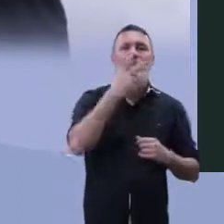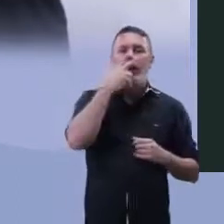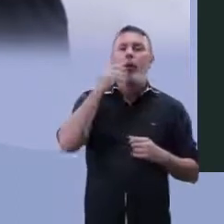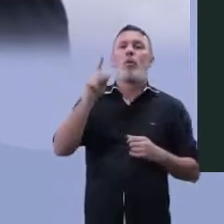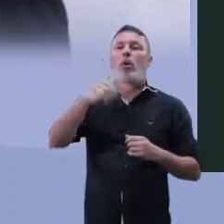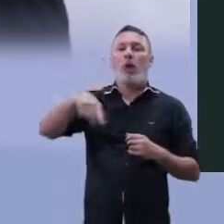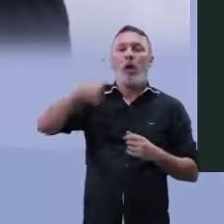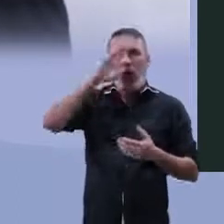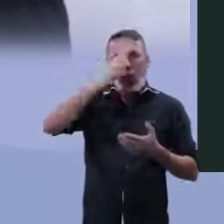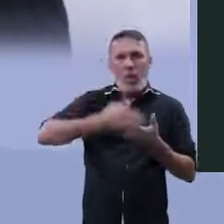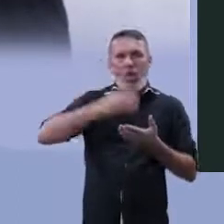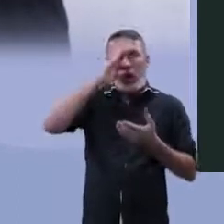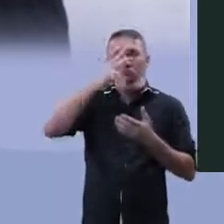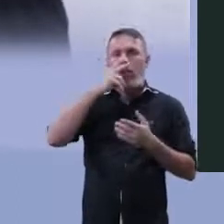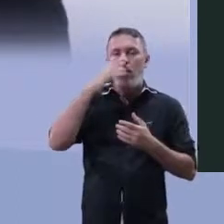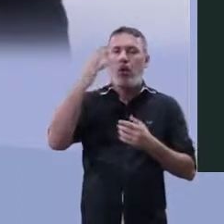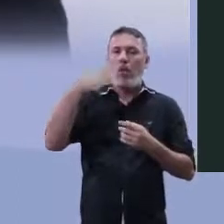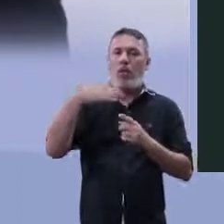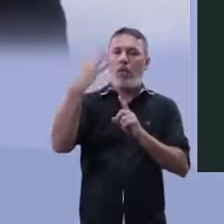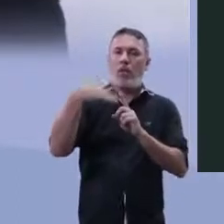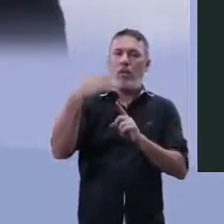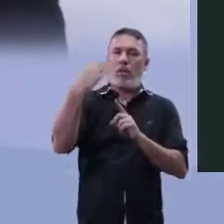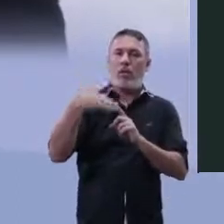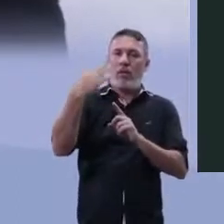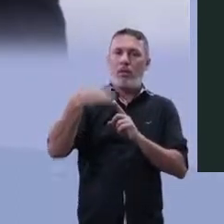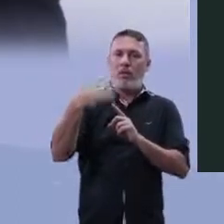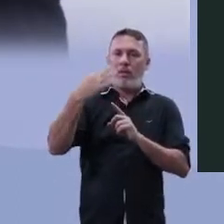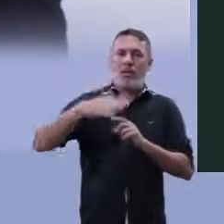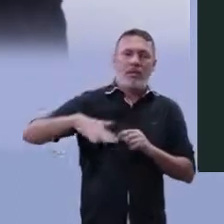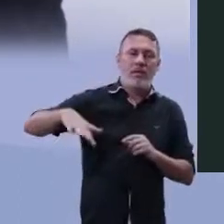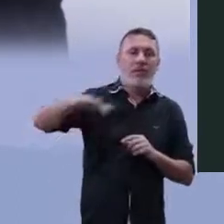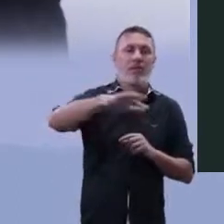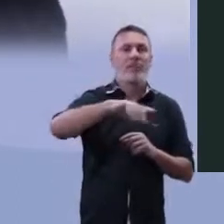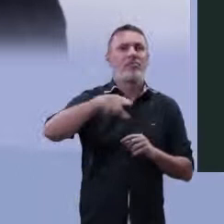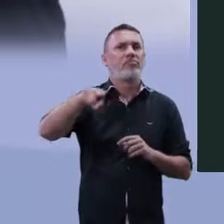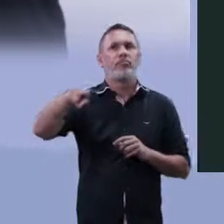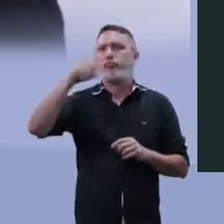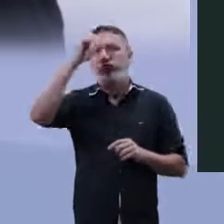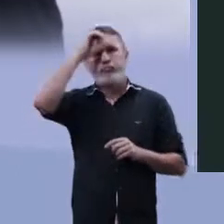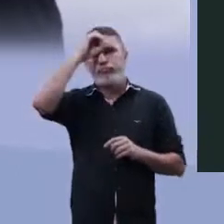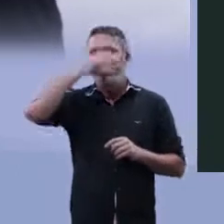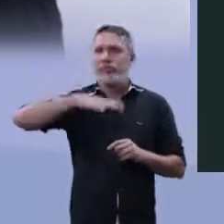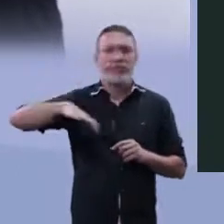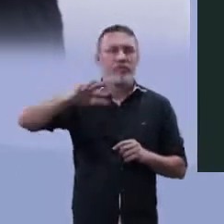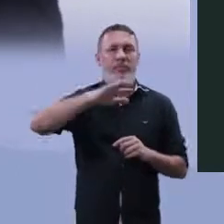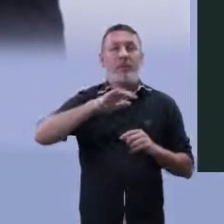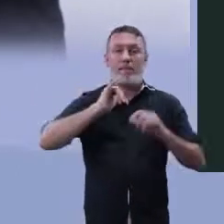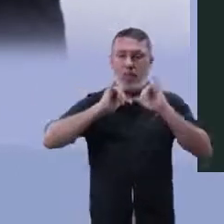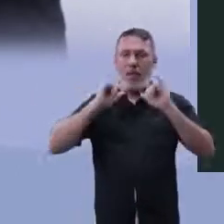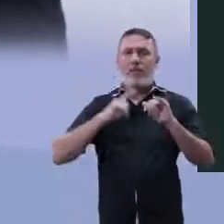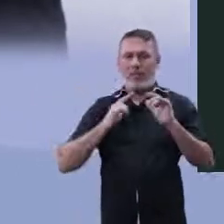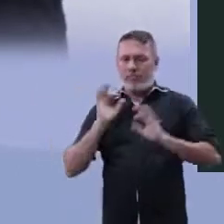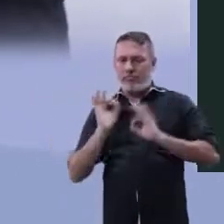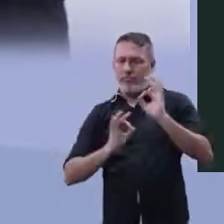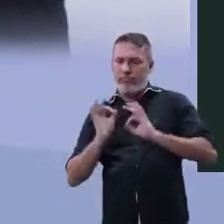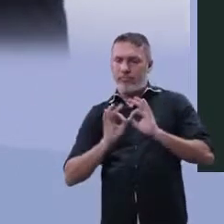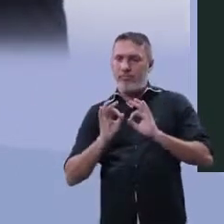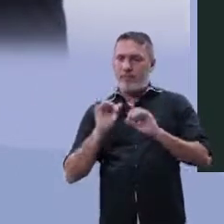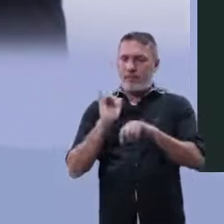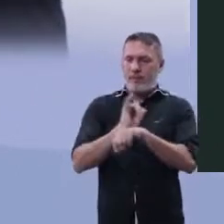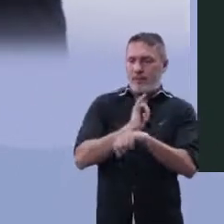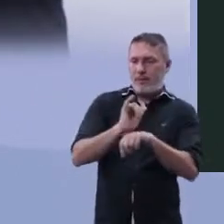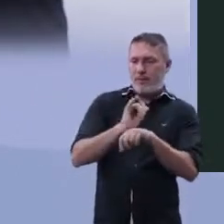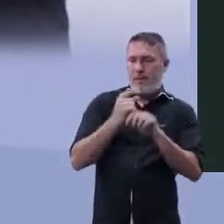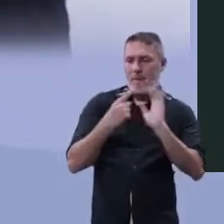exatamente, né, na construção, na constituição de vontades que são externas ao sujeito e,